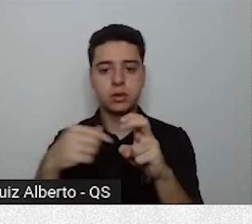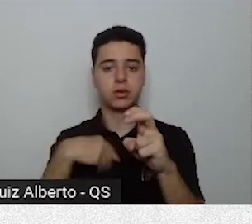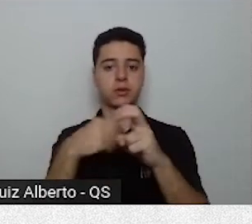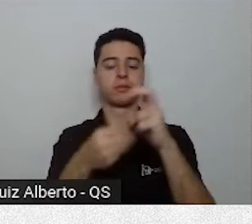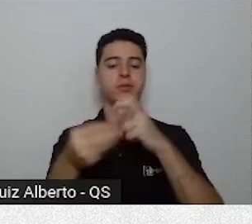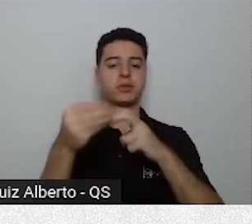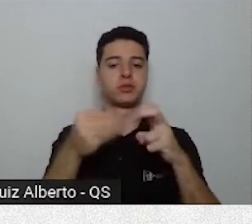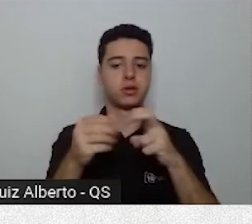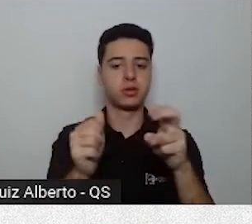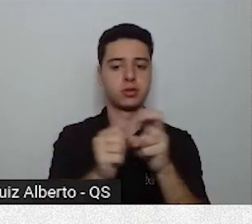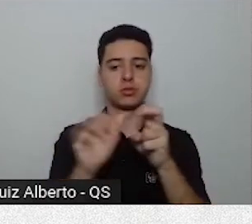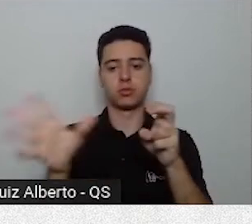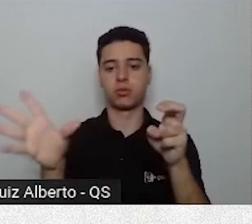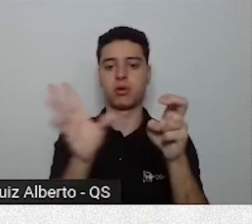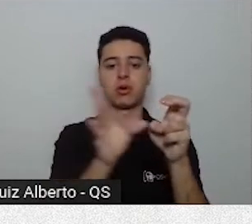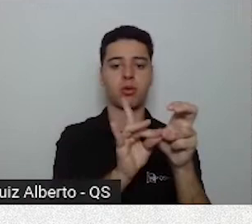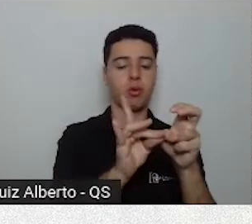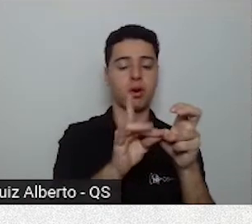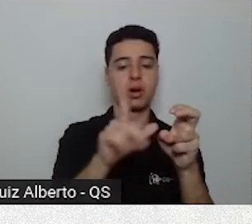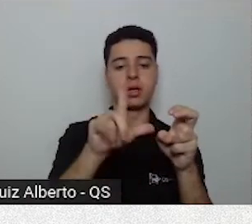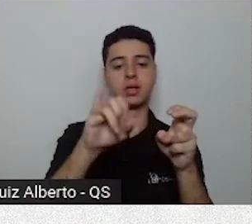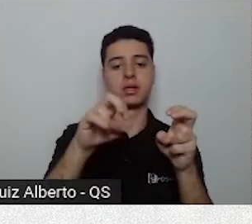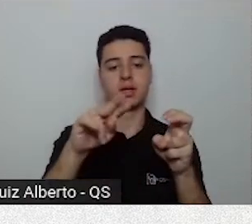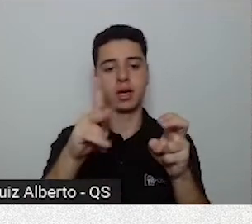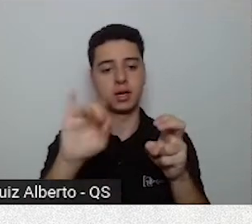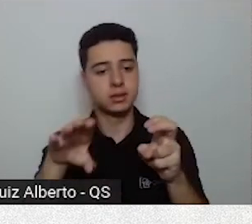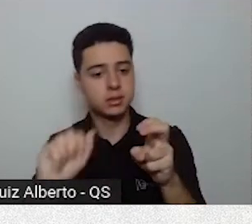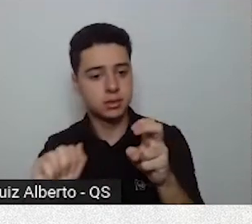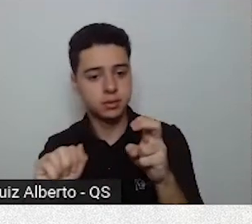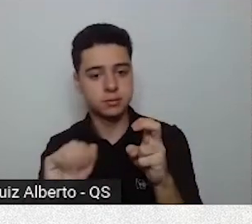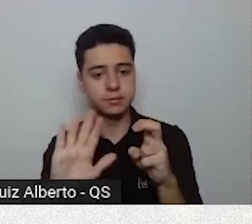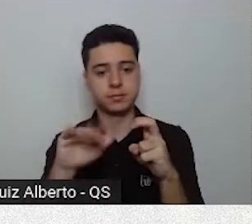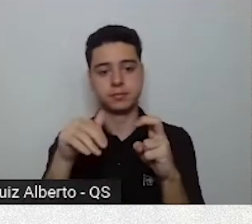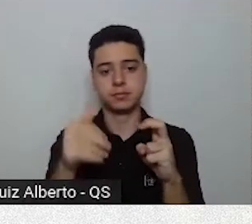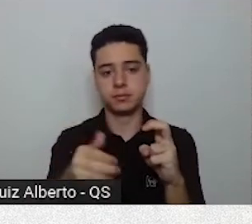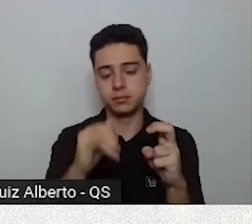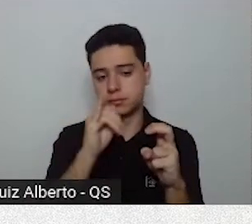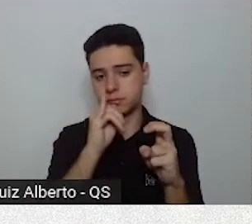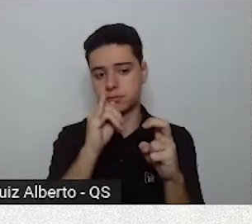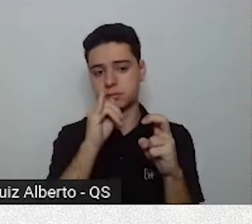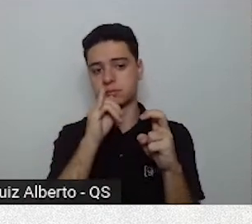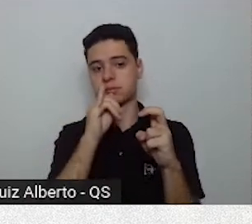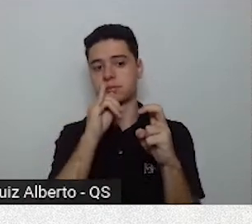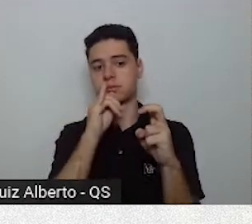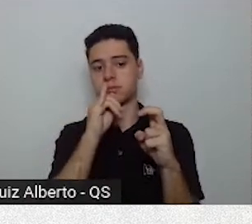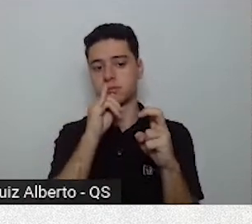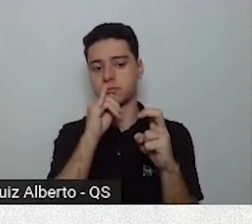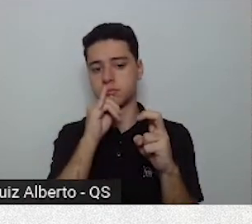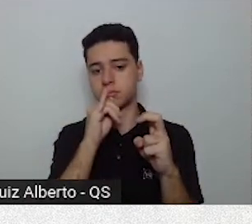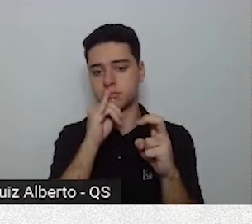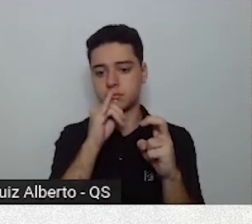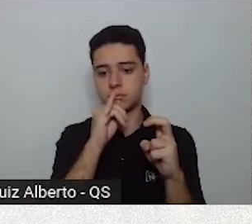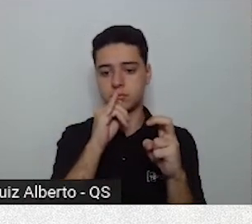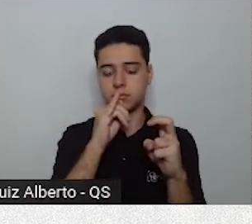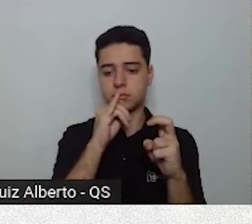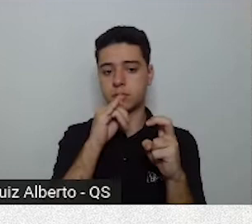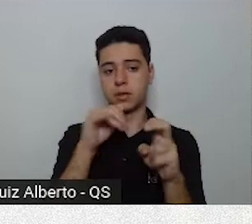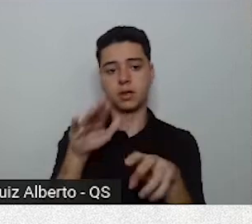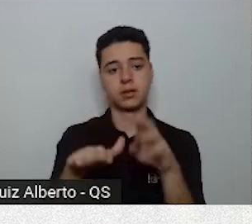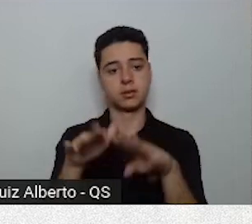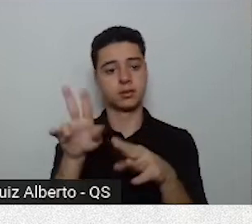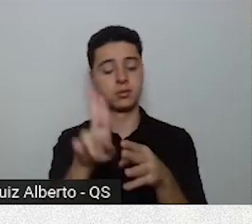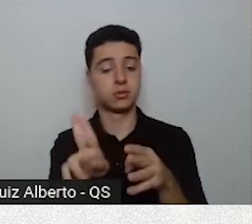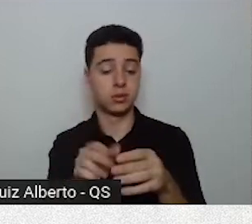fixador, então com a cola de linhaça. E aí é interessante ver que ele pode ser usado assim com